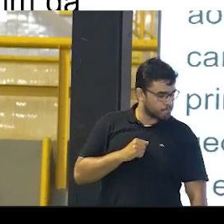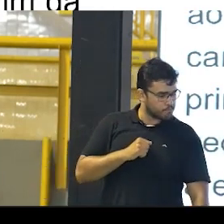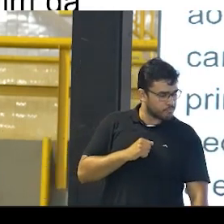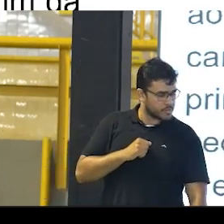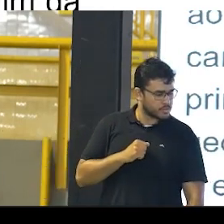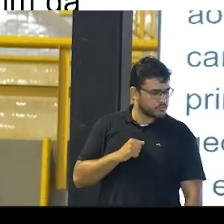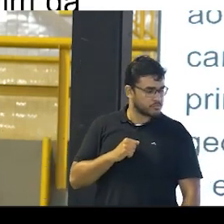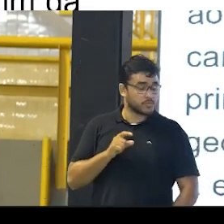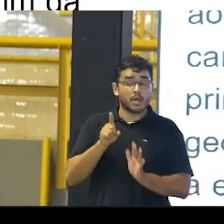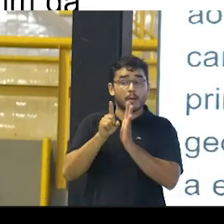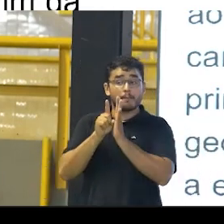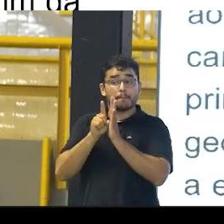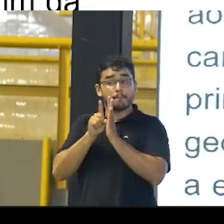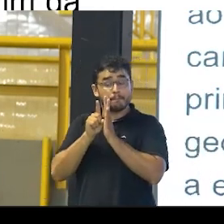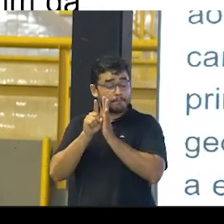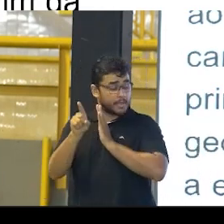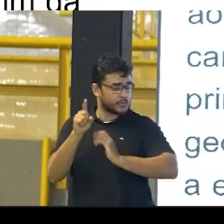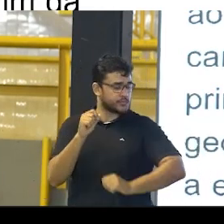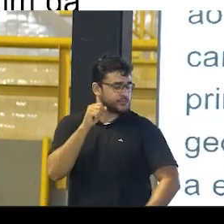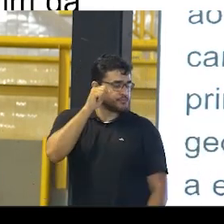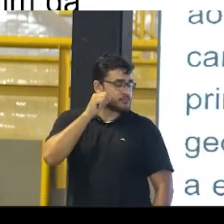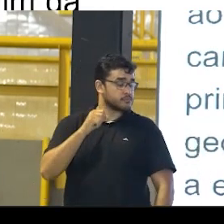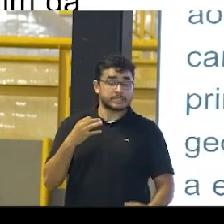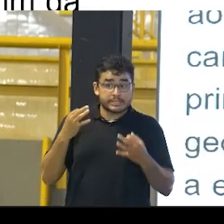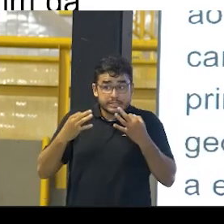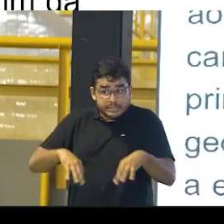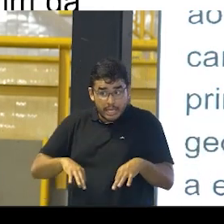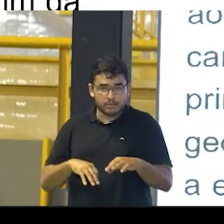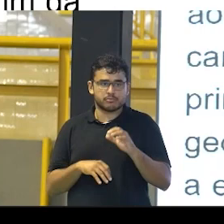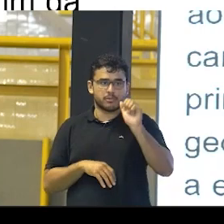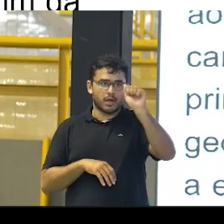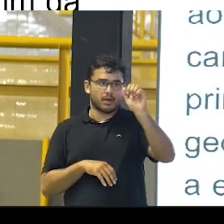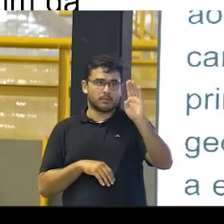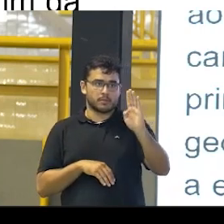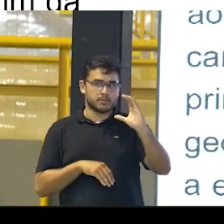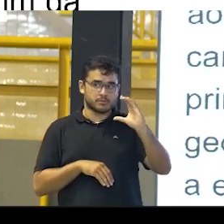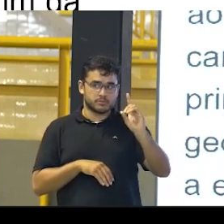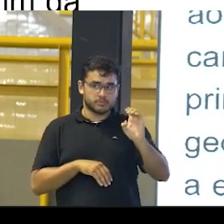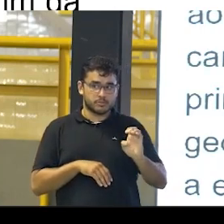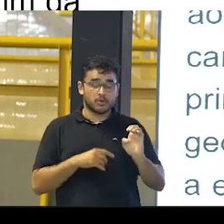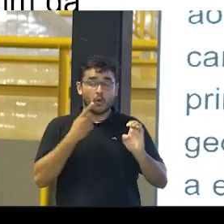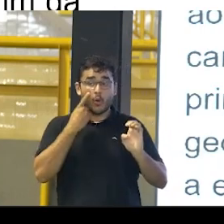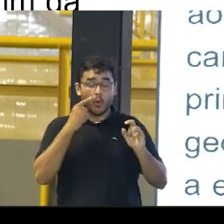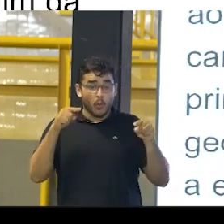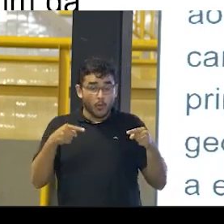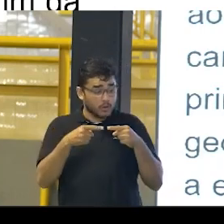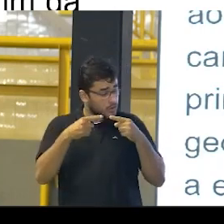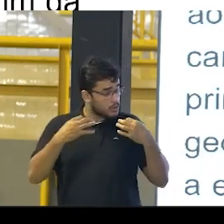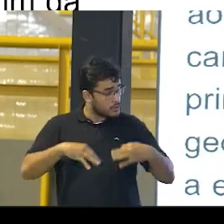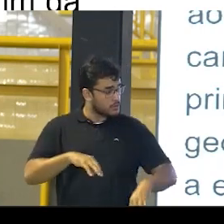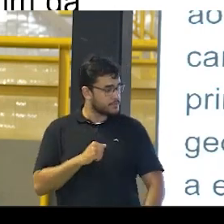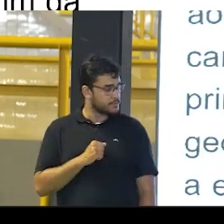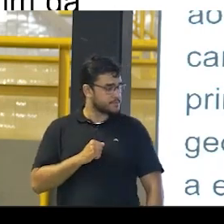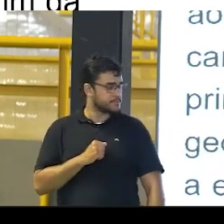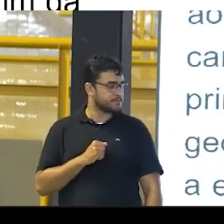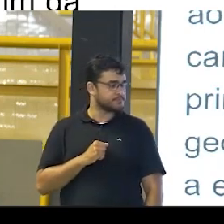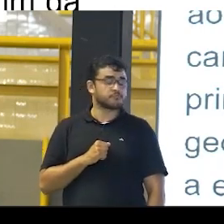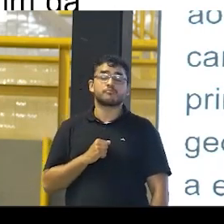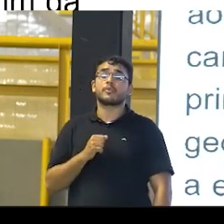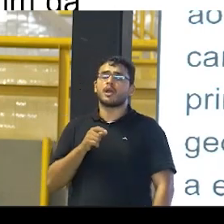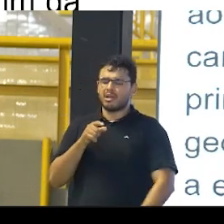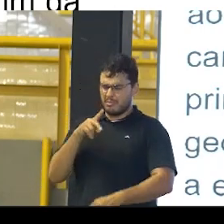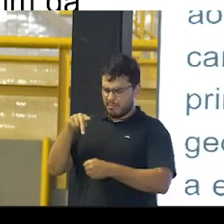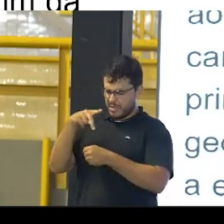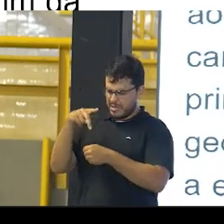contextos históricos, geográficos, é correto afirmar que, de acordo com o autor, a exemplo do que aconteceu na Idade da